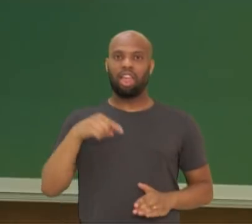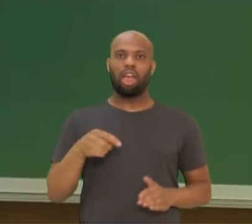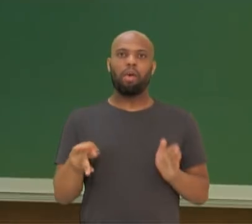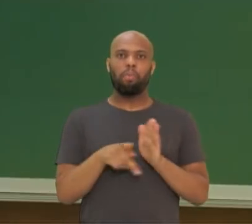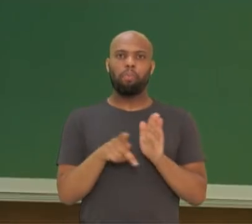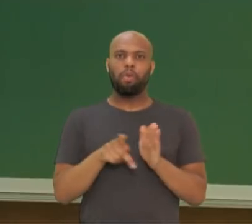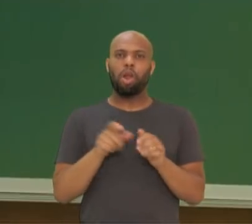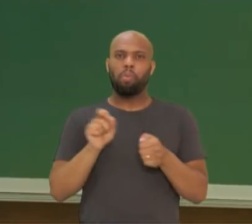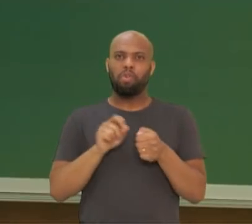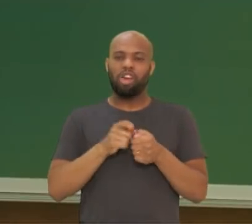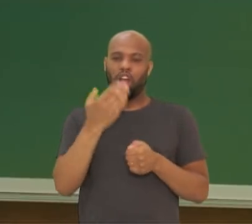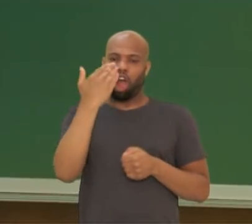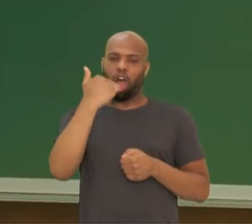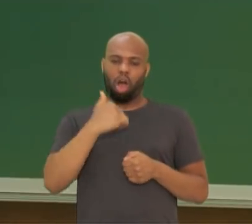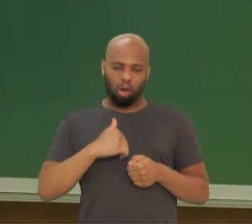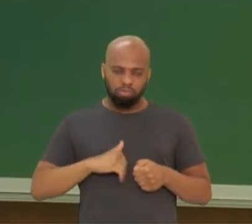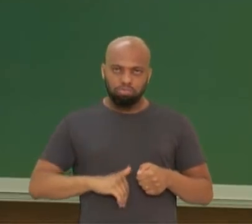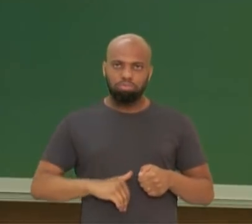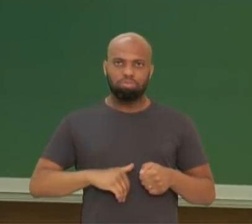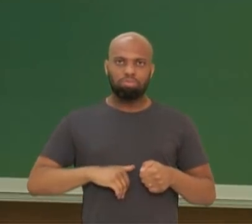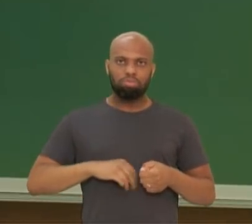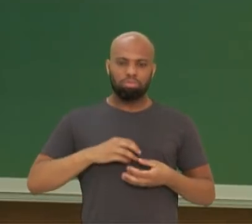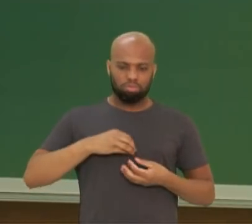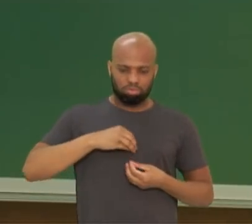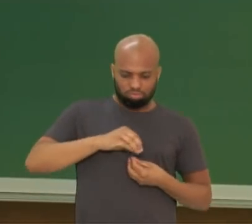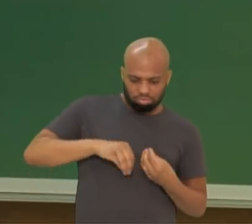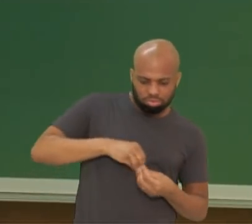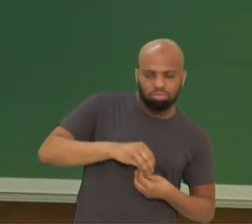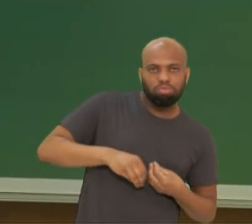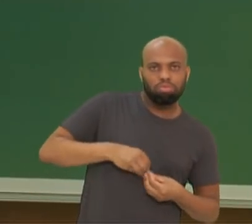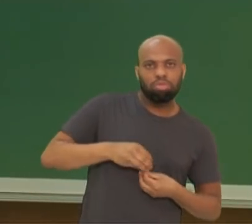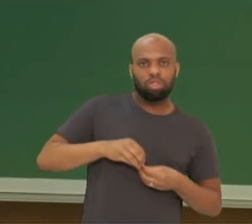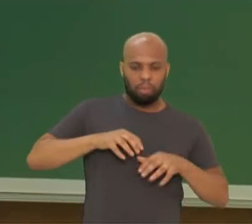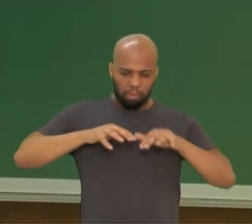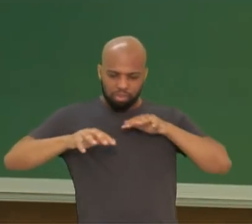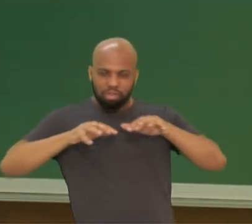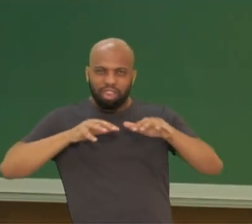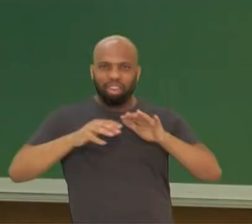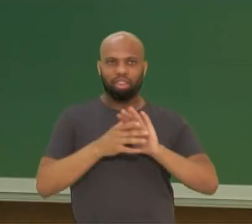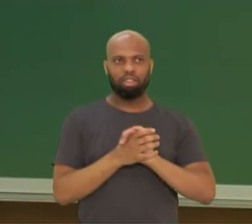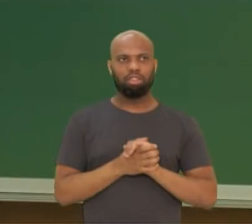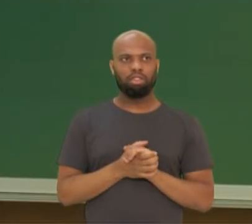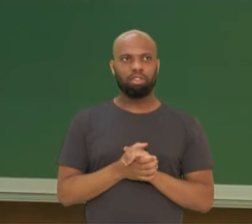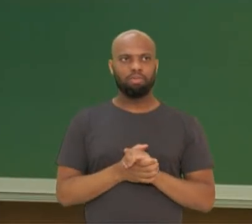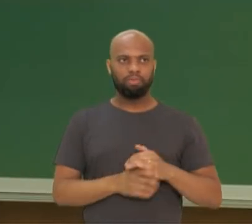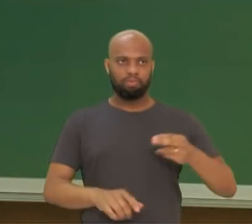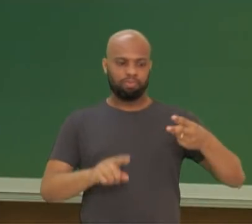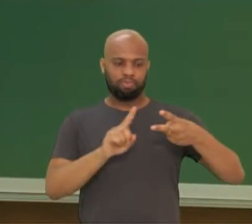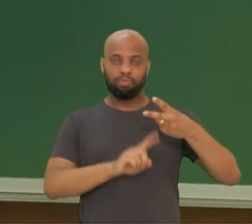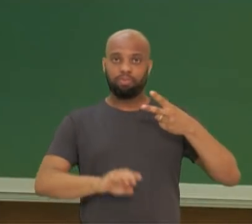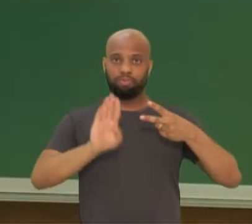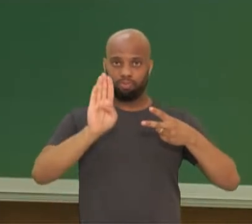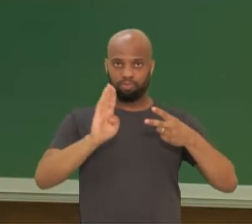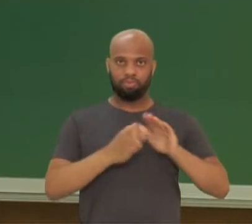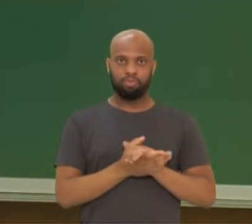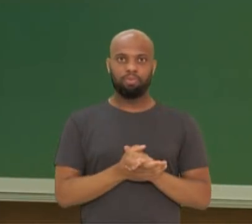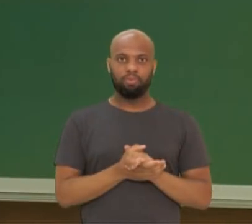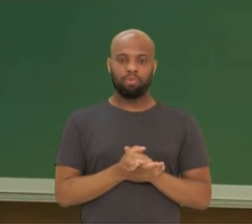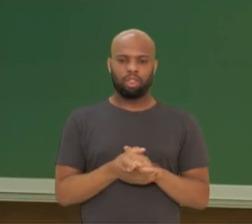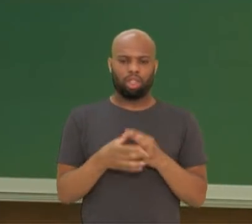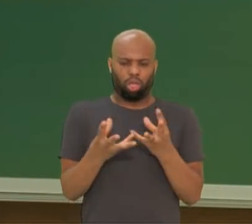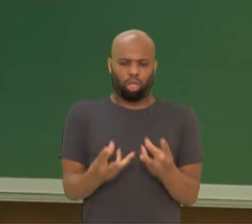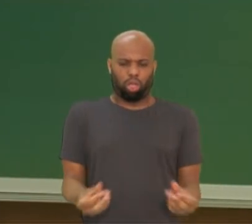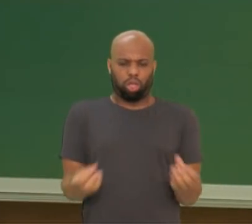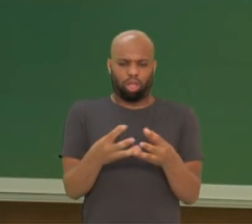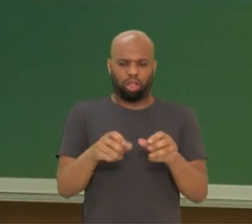digestão mecânica do alimento. Lembrando que mecânica é movimento, né? A alternativa B, com a